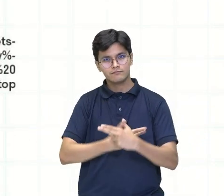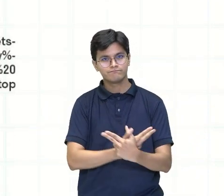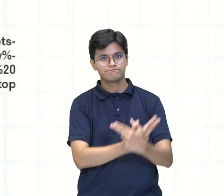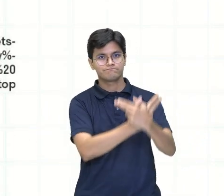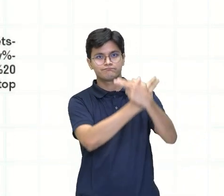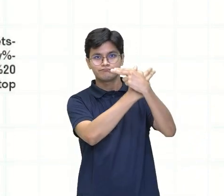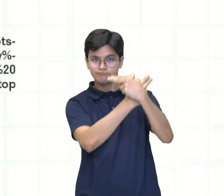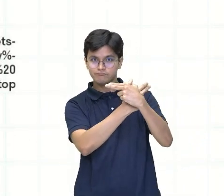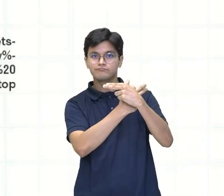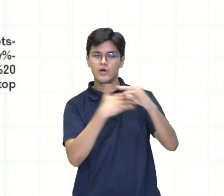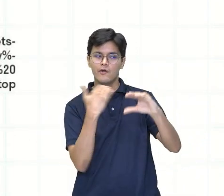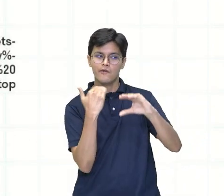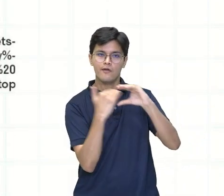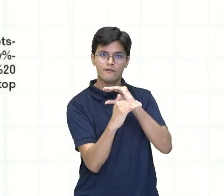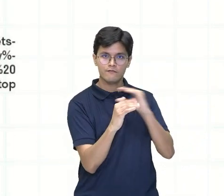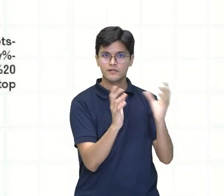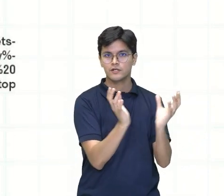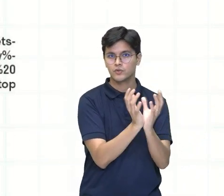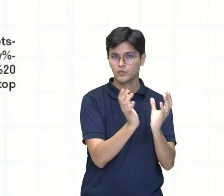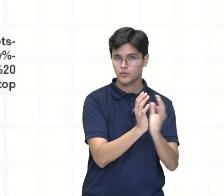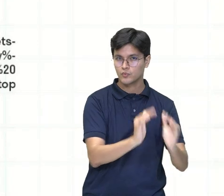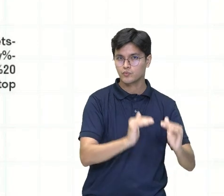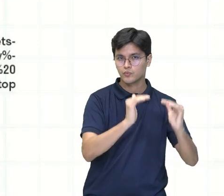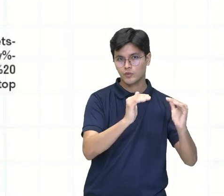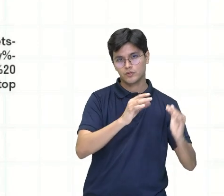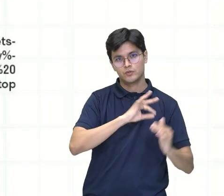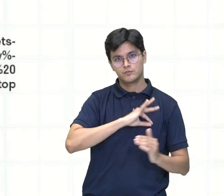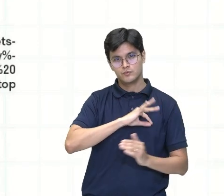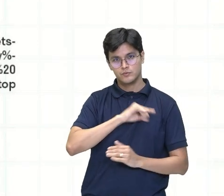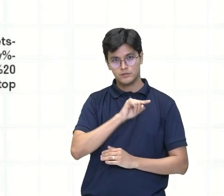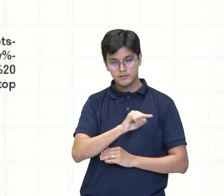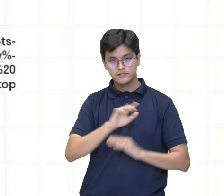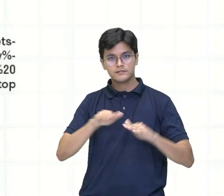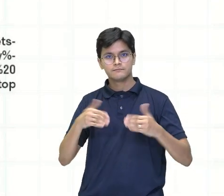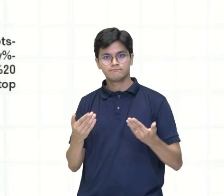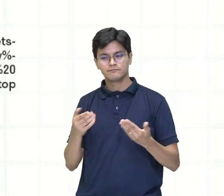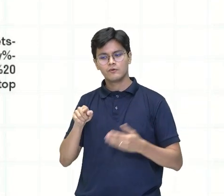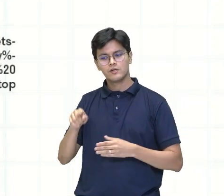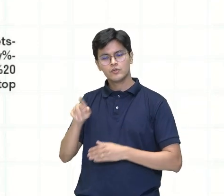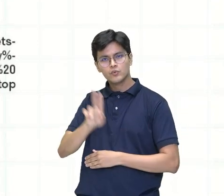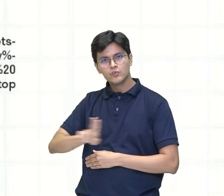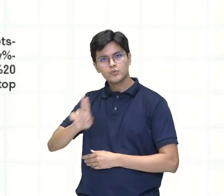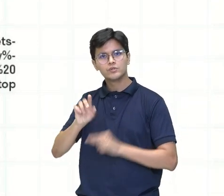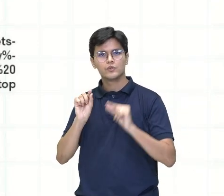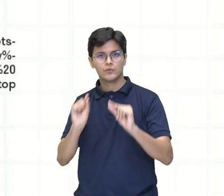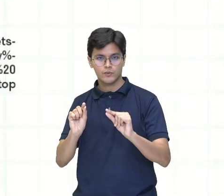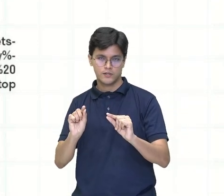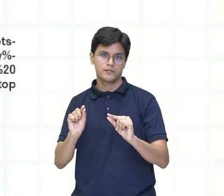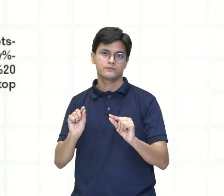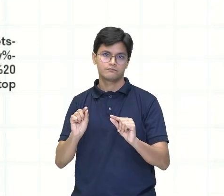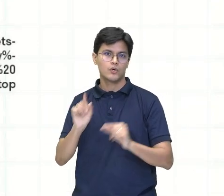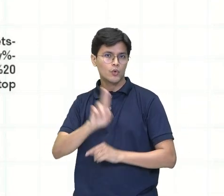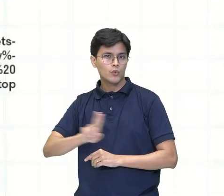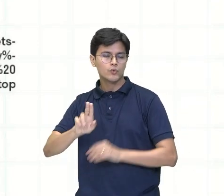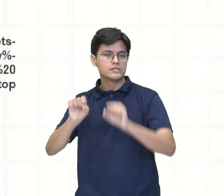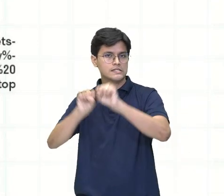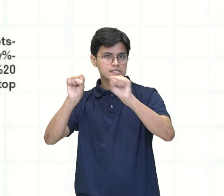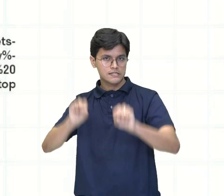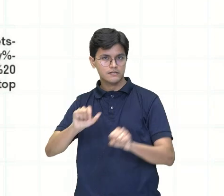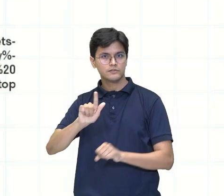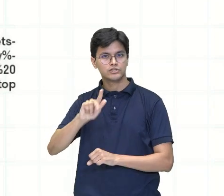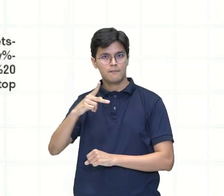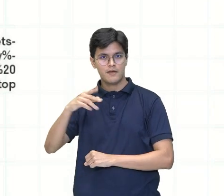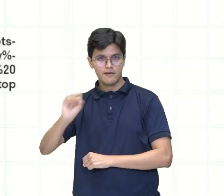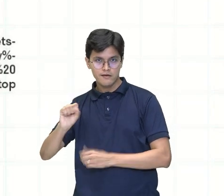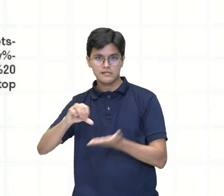as autoridades. Então, o que ele usa? GPS Positioning, né? Ele usa o sistema GPS,